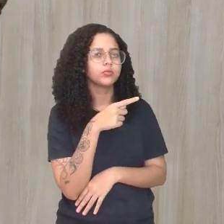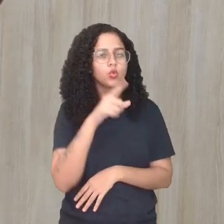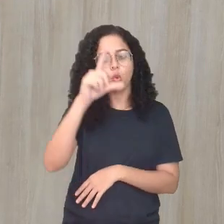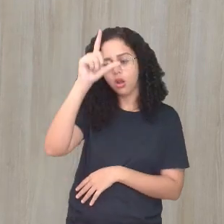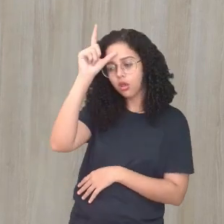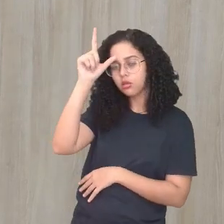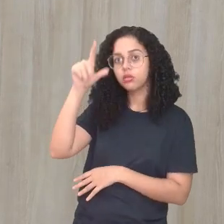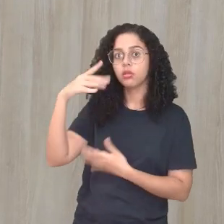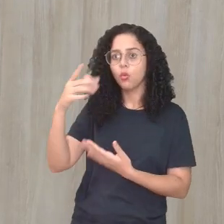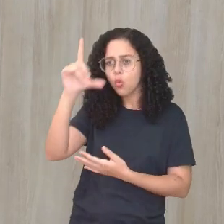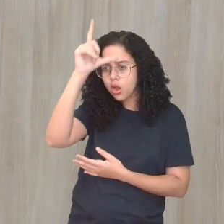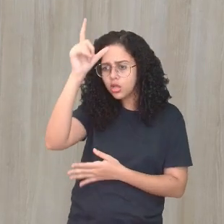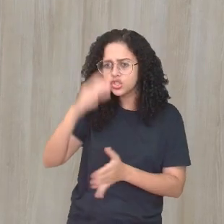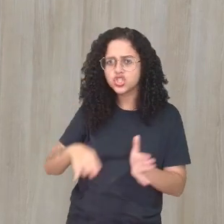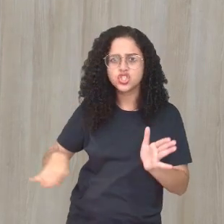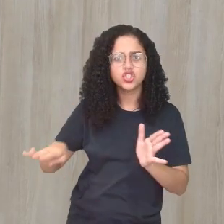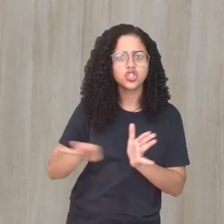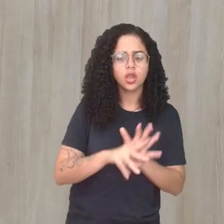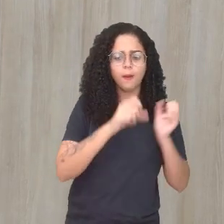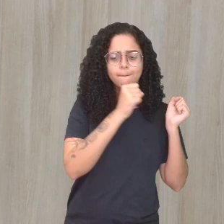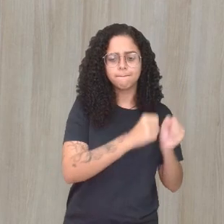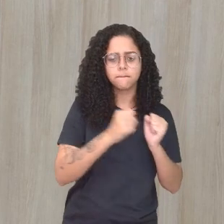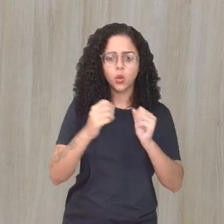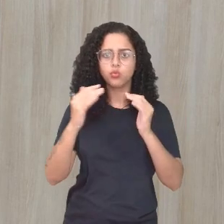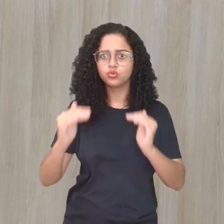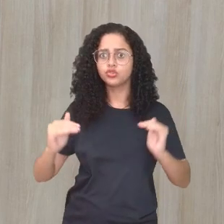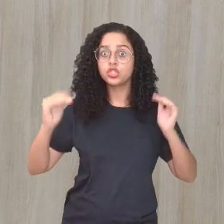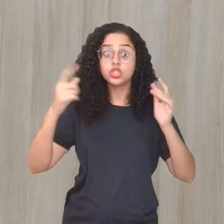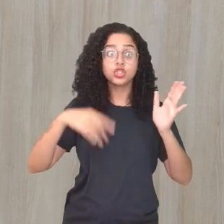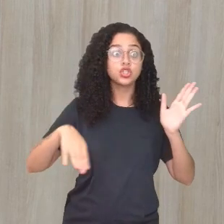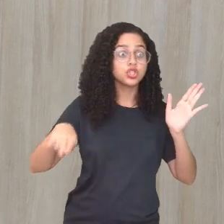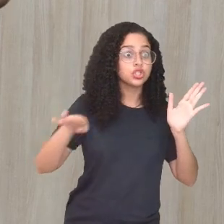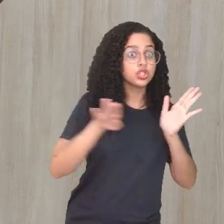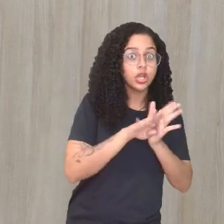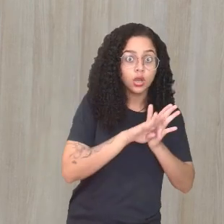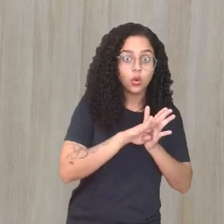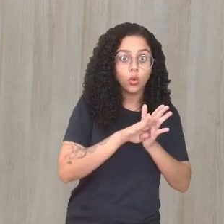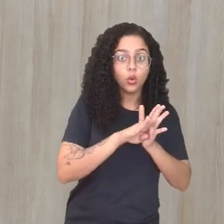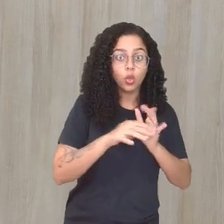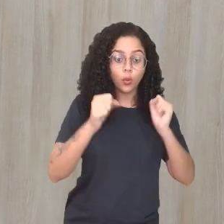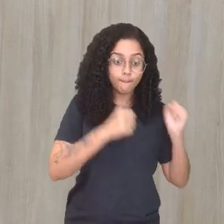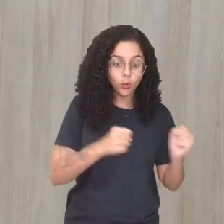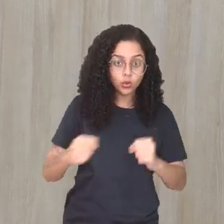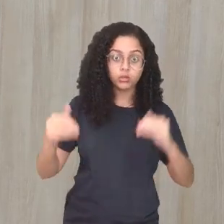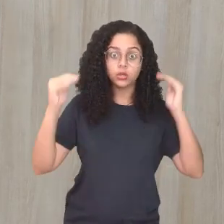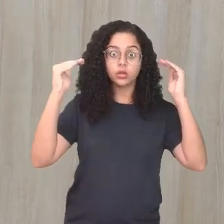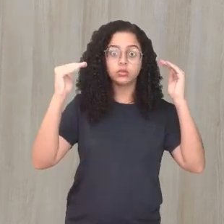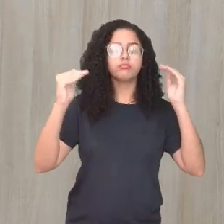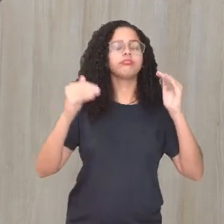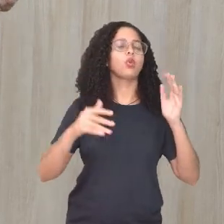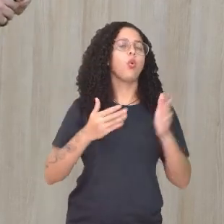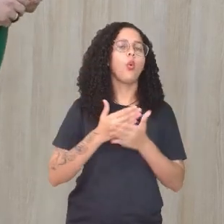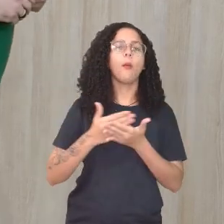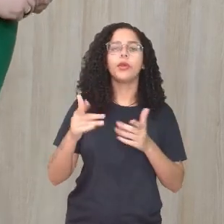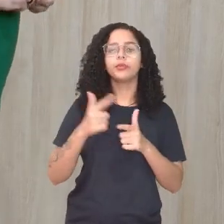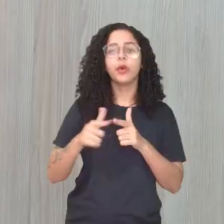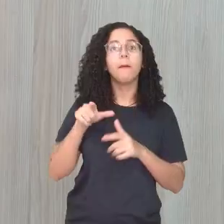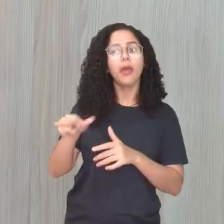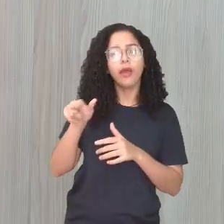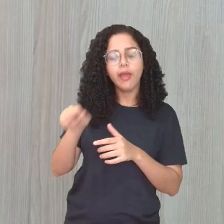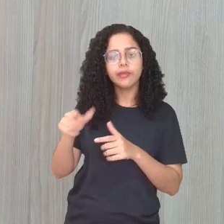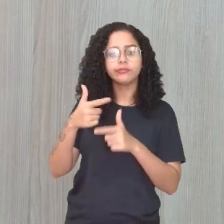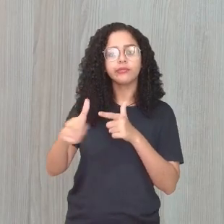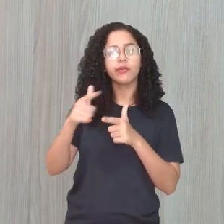terminam chegando ao poder, e quando chegam ao poder, aí é que está o problema. Mas essa crise ela foi